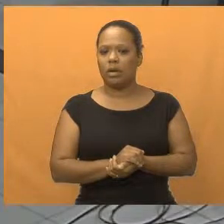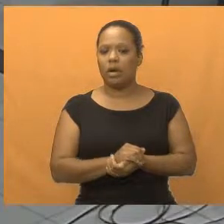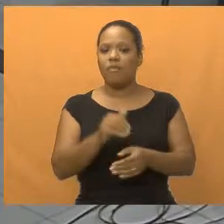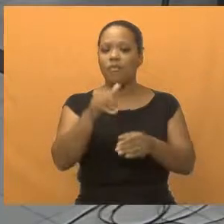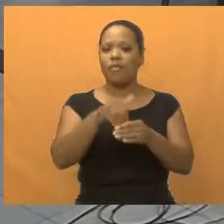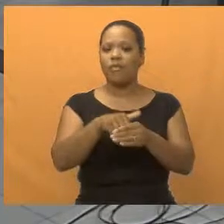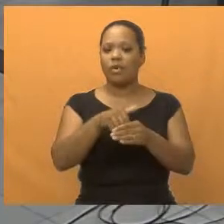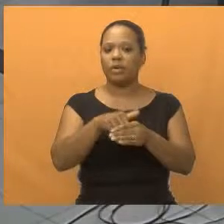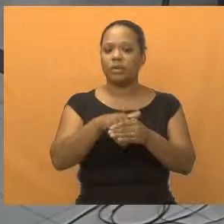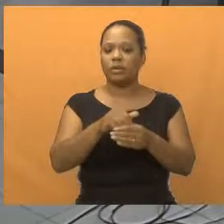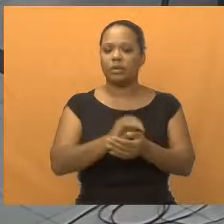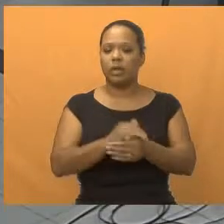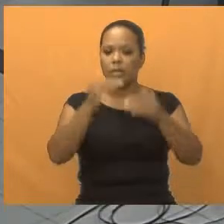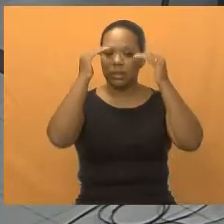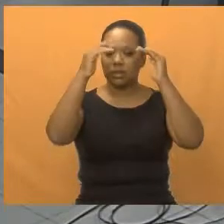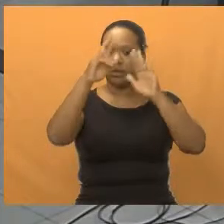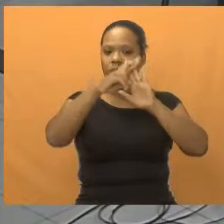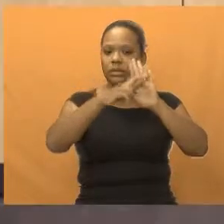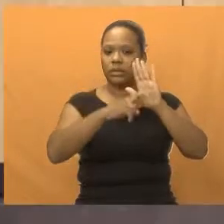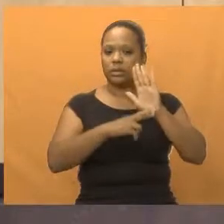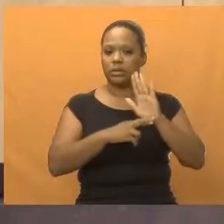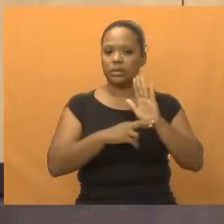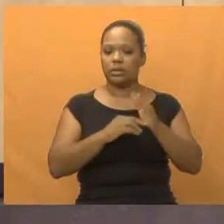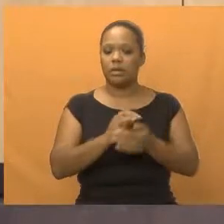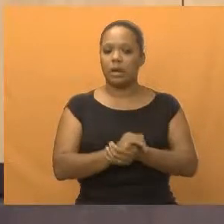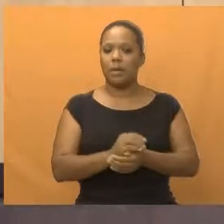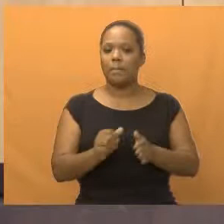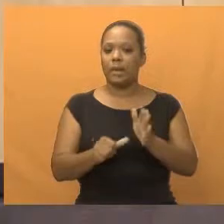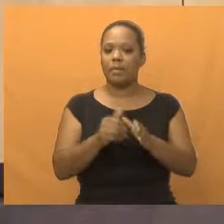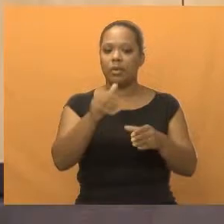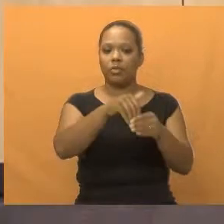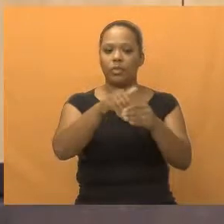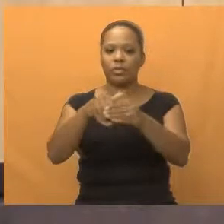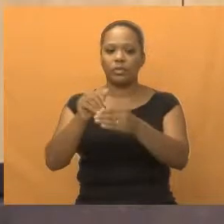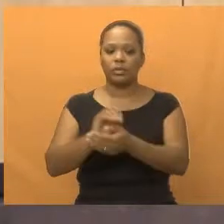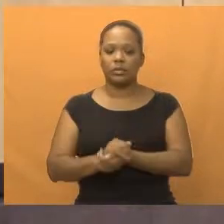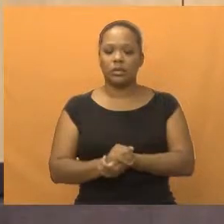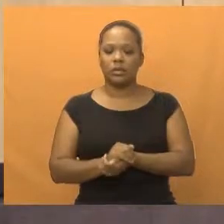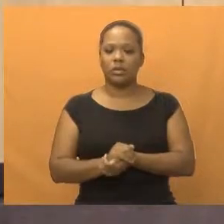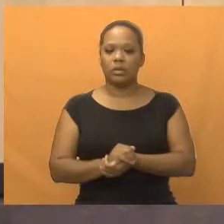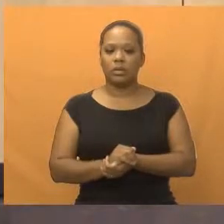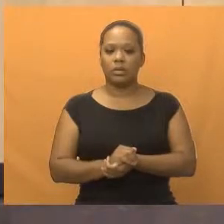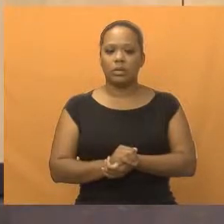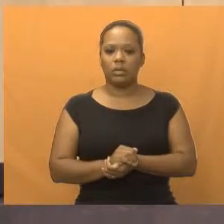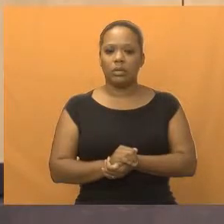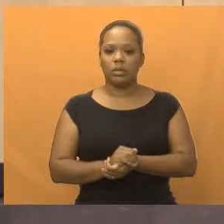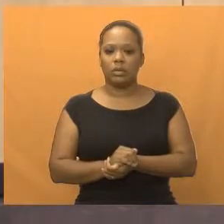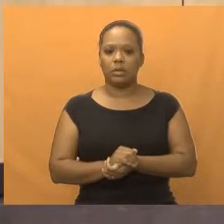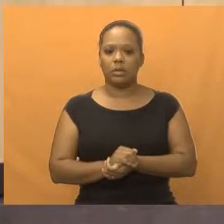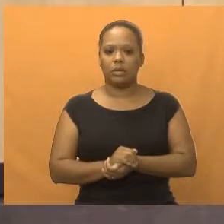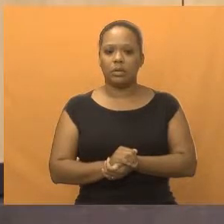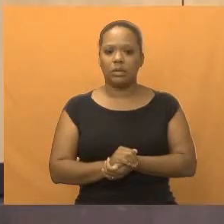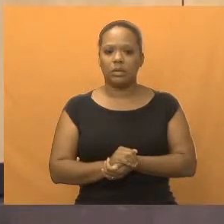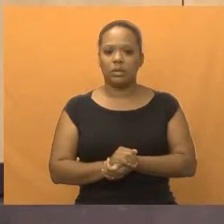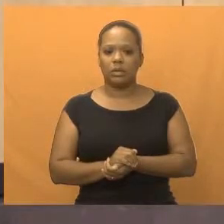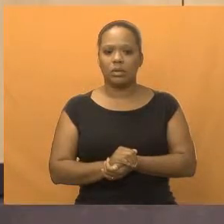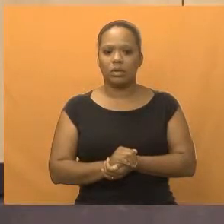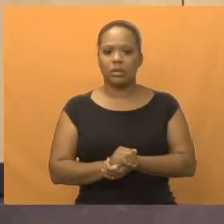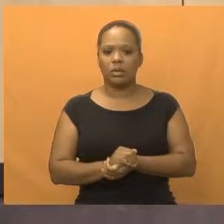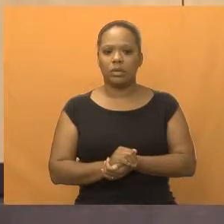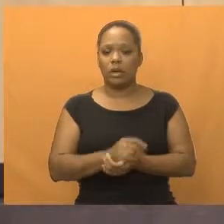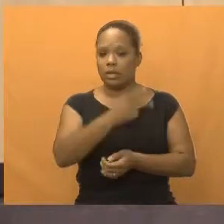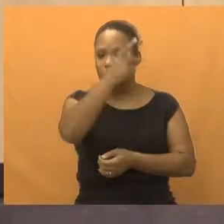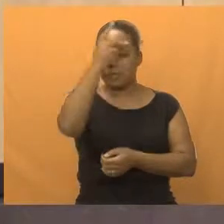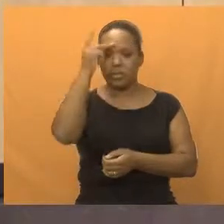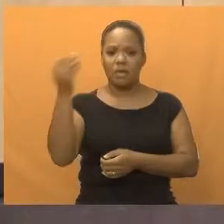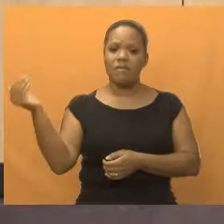votar então estão de olho também o presente é analisar com carinho e respeito os funcionários russos que